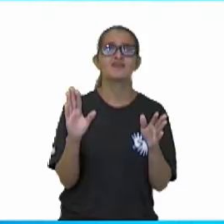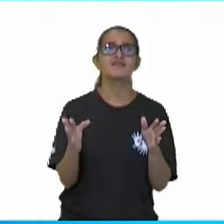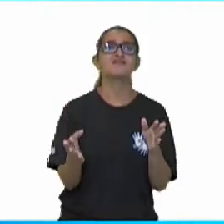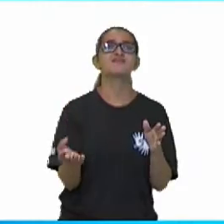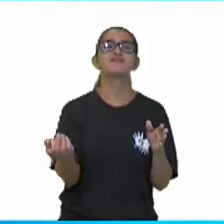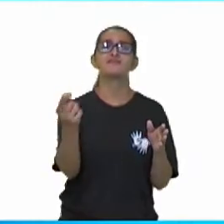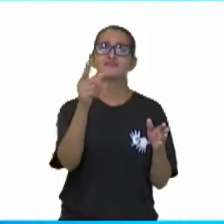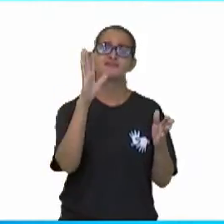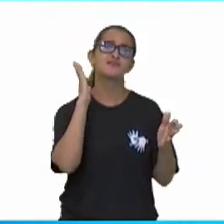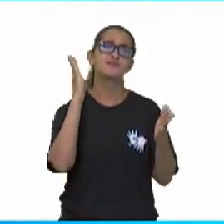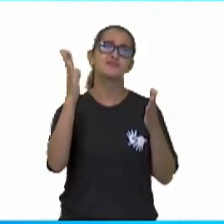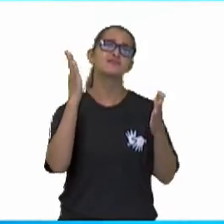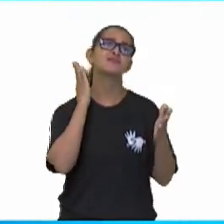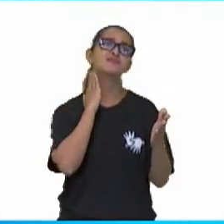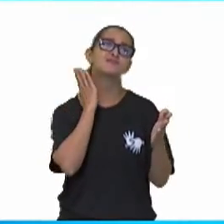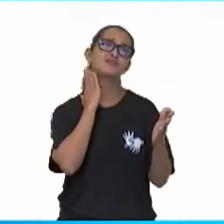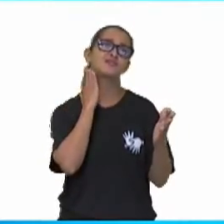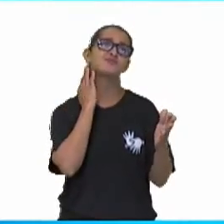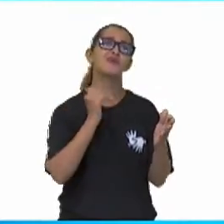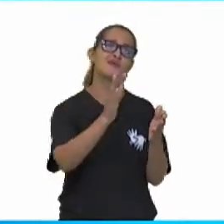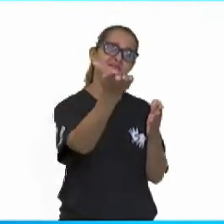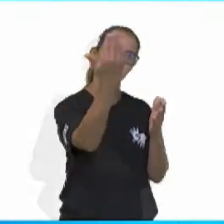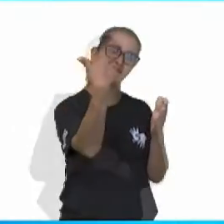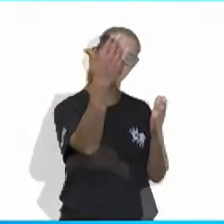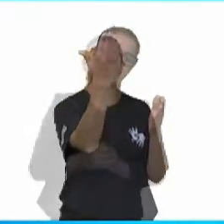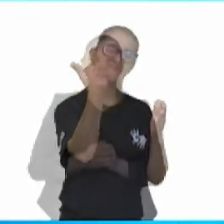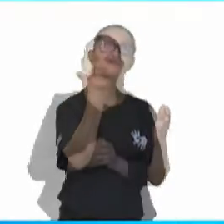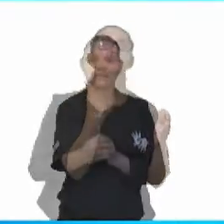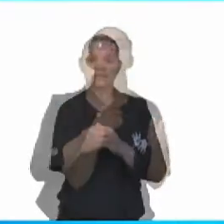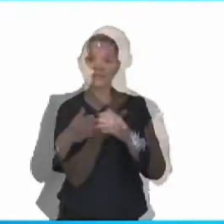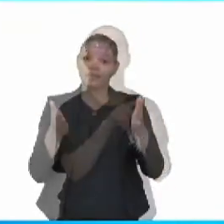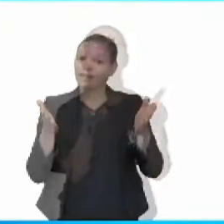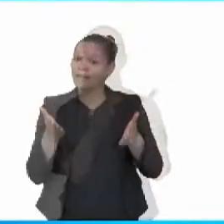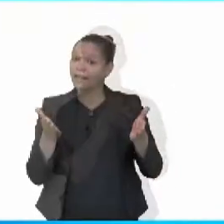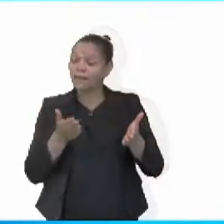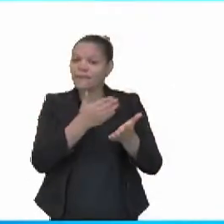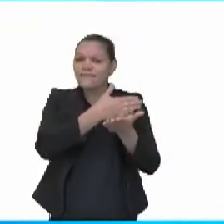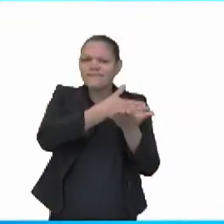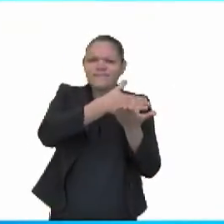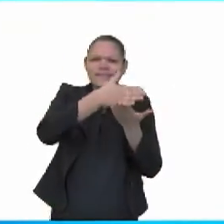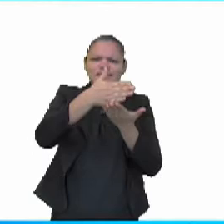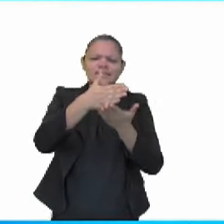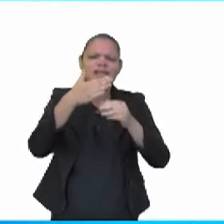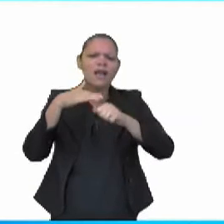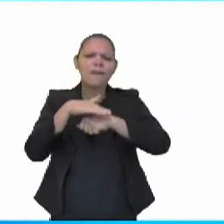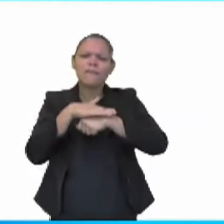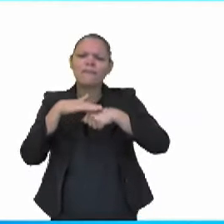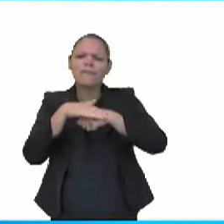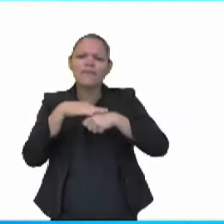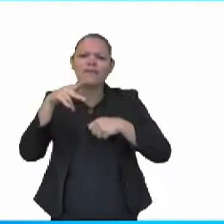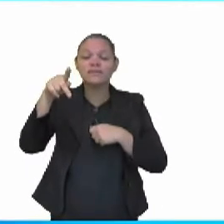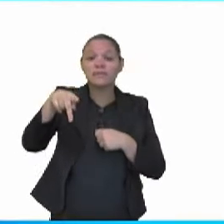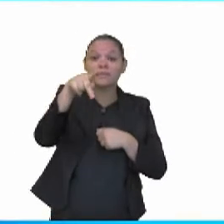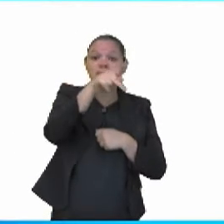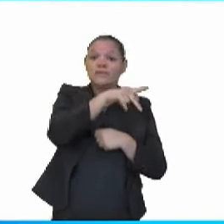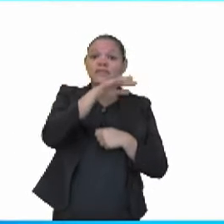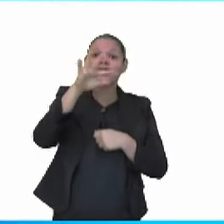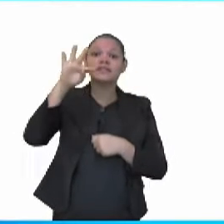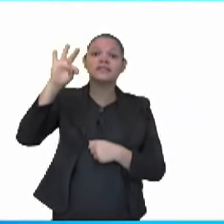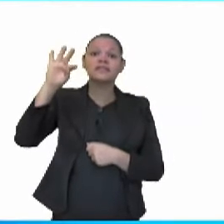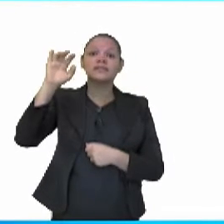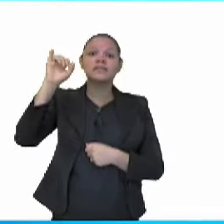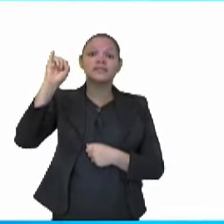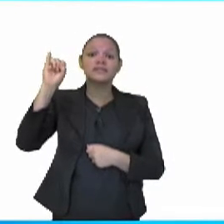com o Tiago. Vem para cá, Tiago. Vamos iniciar o nosso bate-papo com o professor Tiago